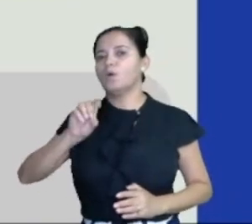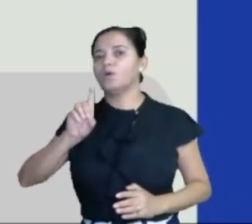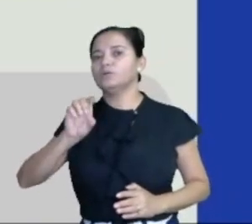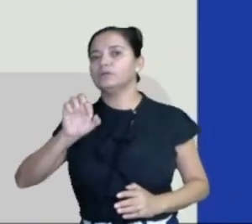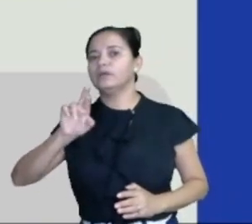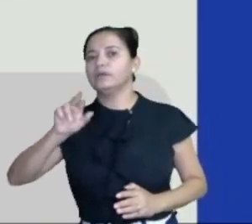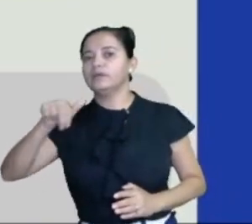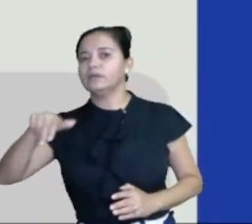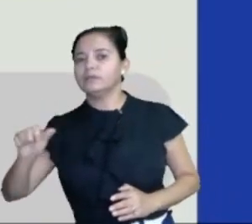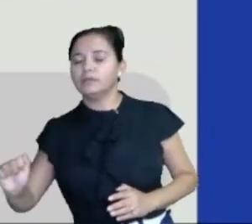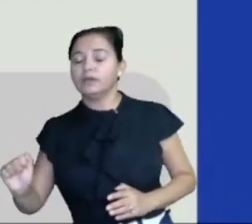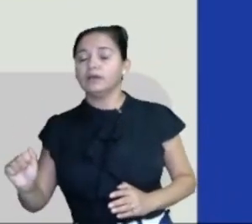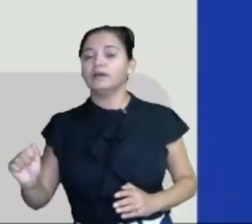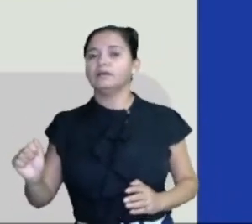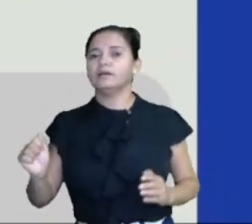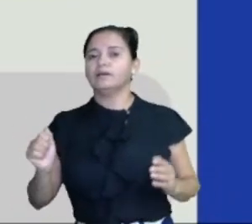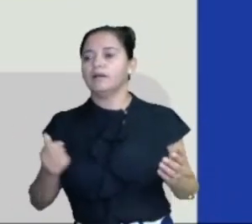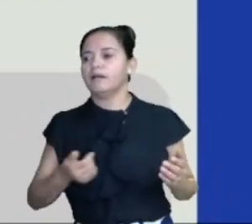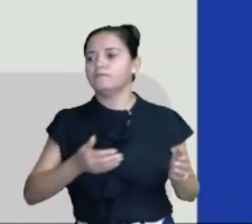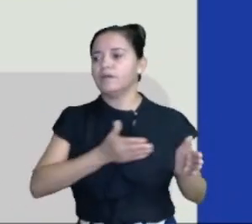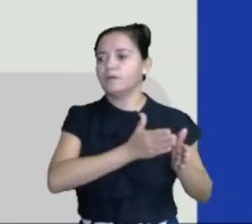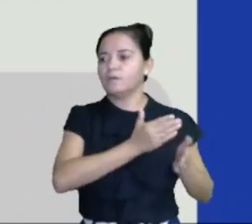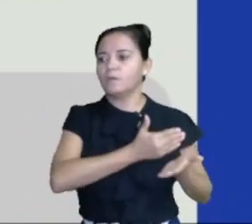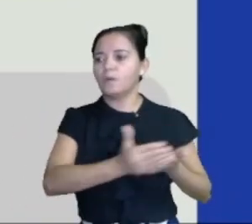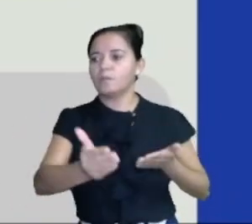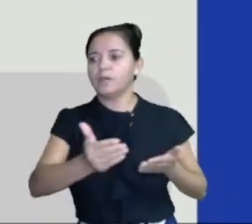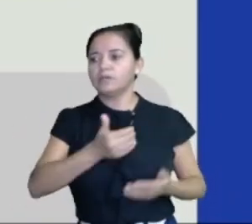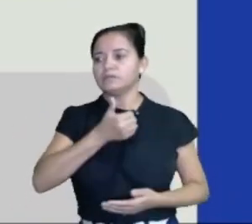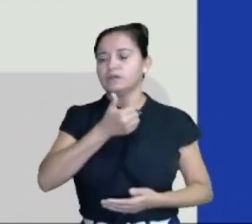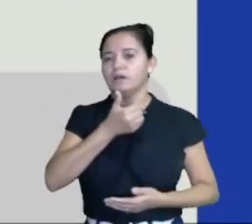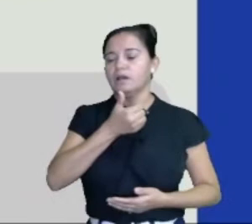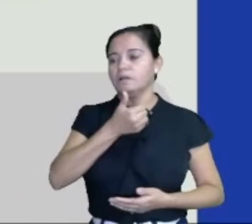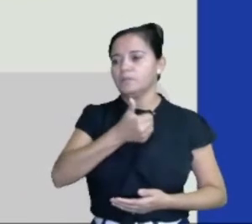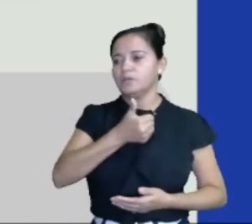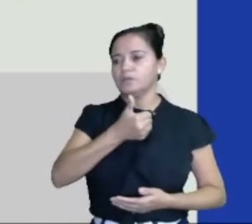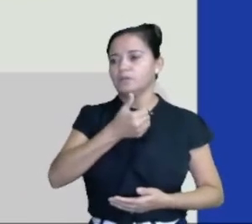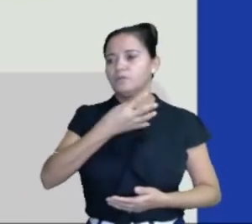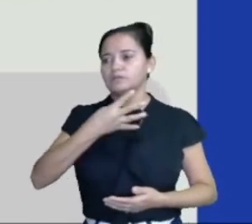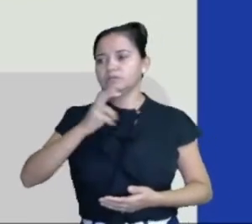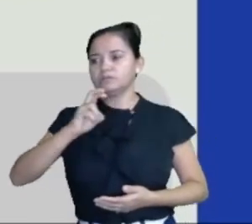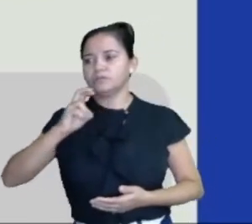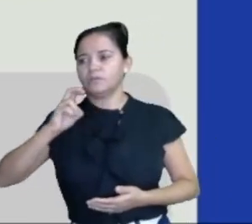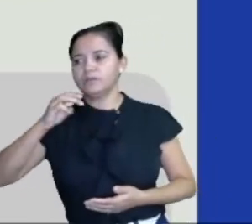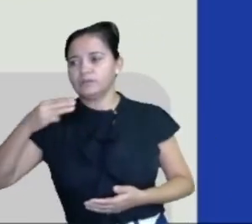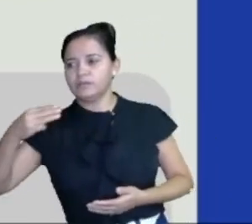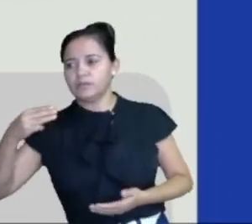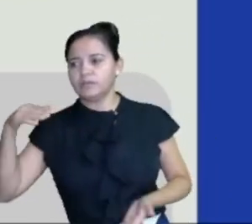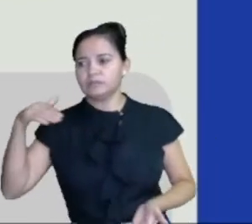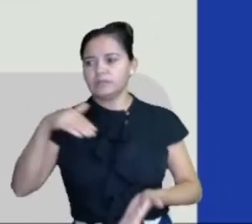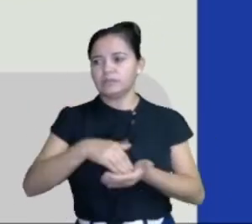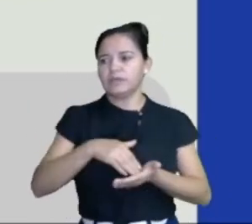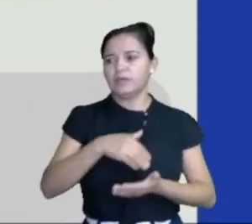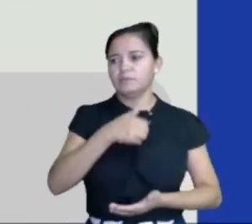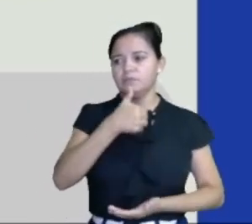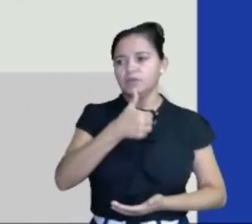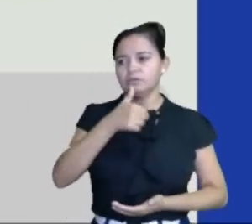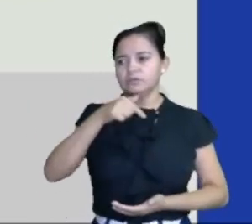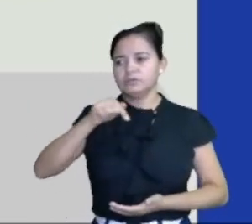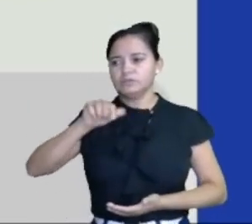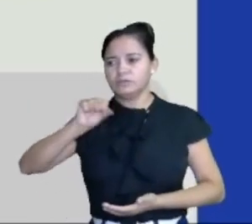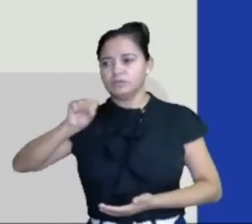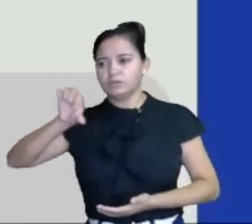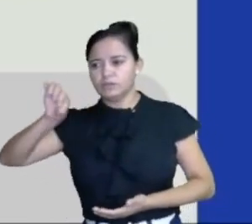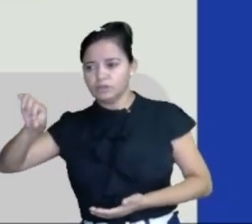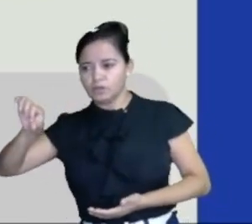ao período medieval, que vai de 1453 até 1789, com o início da Revolução